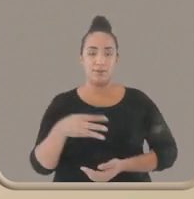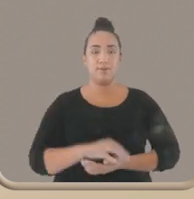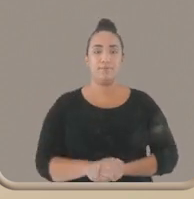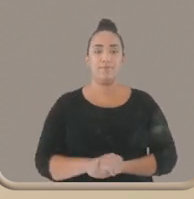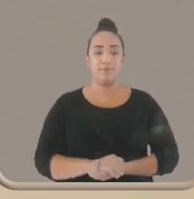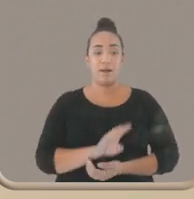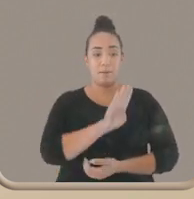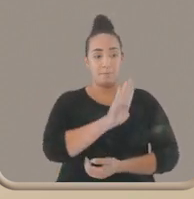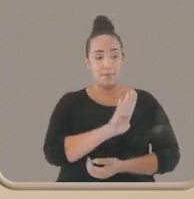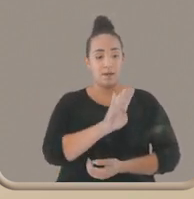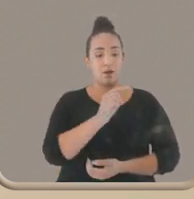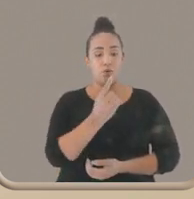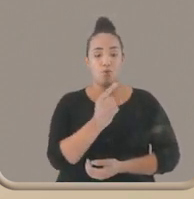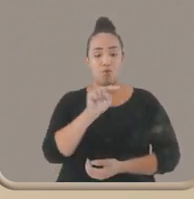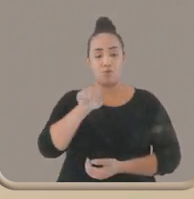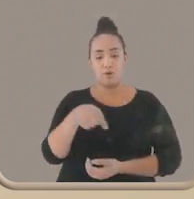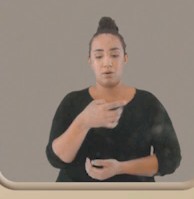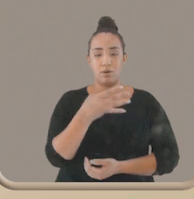0,23. Letra B,